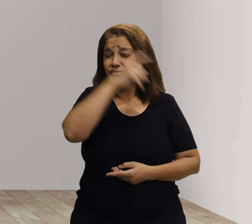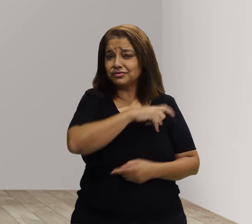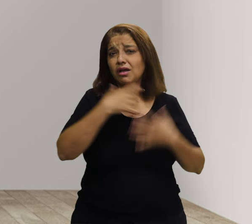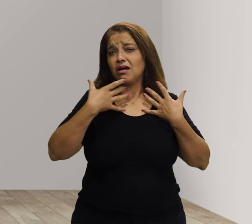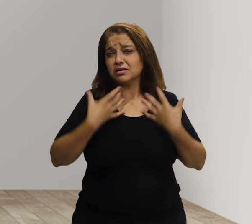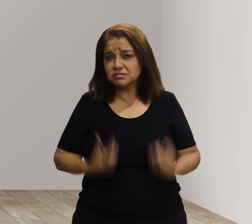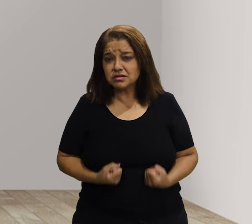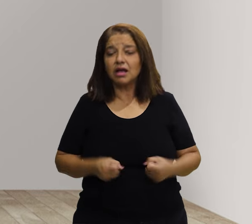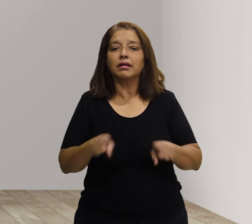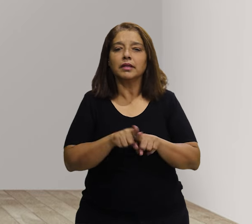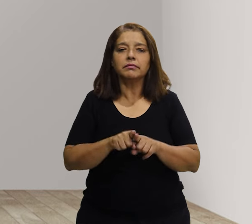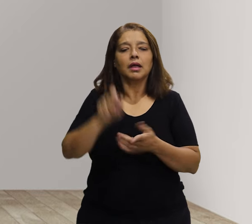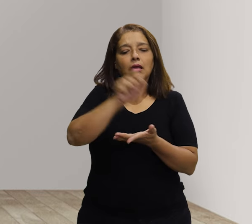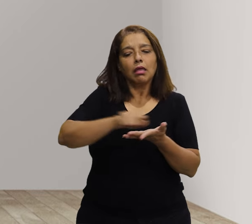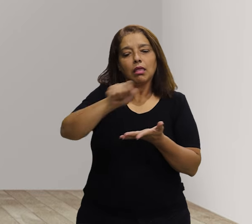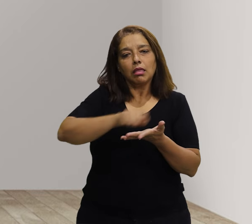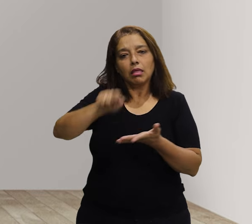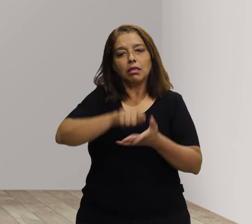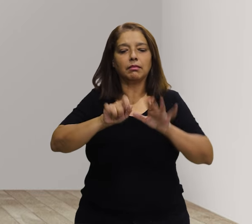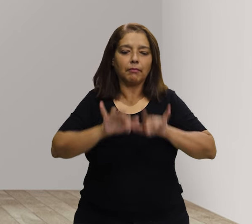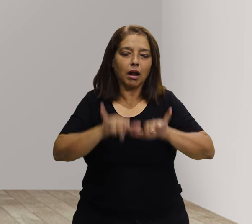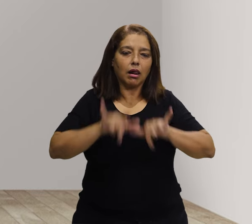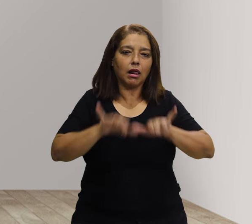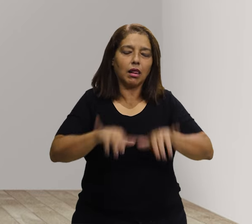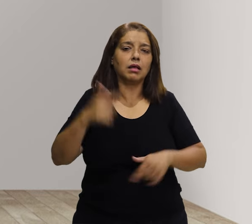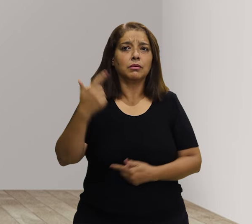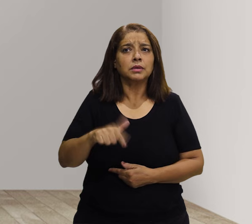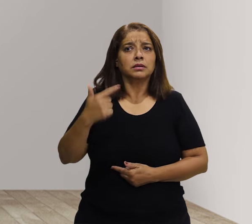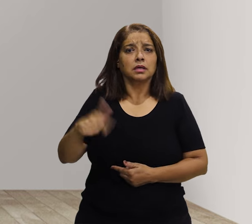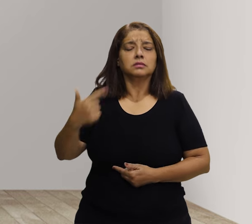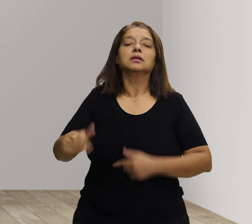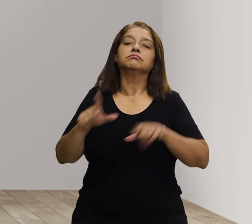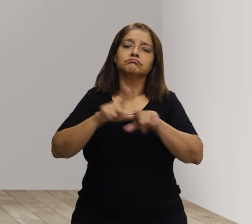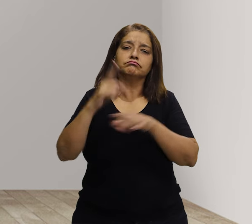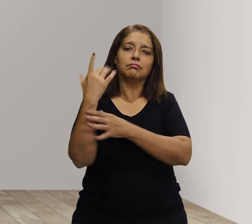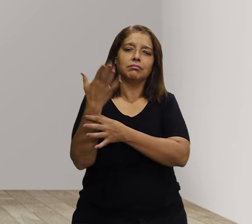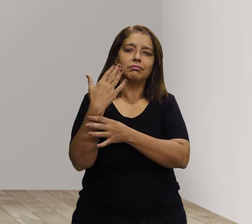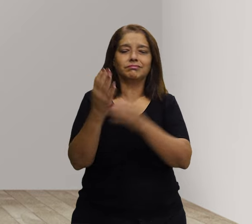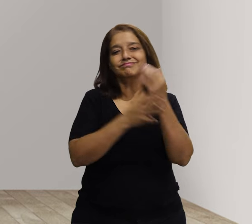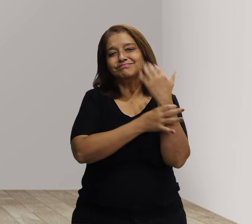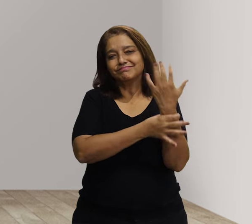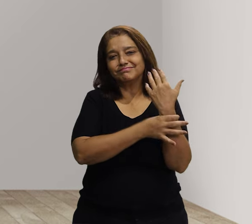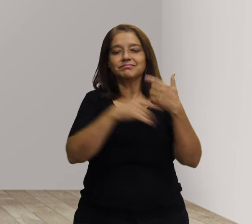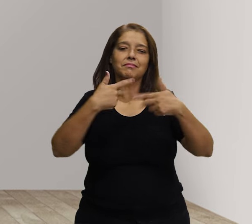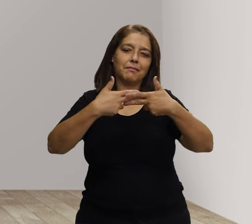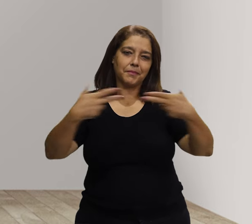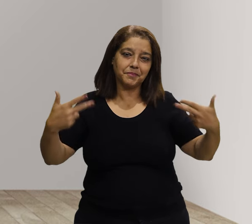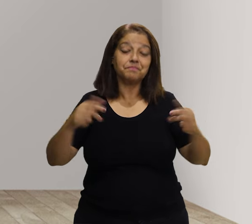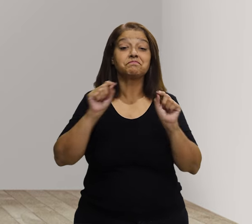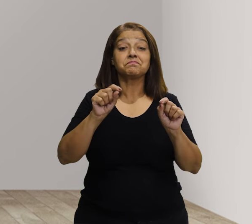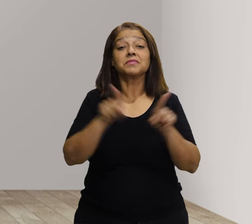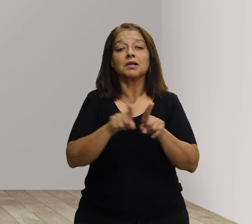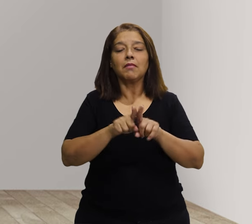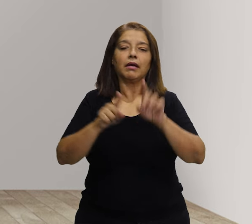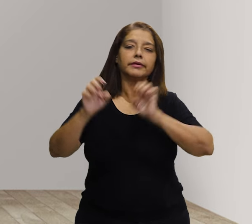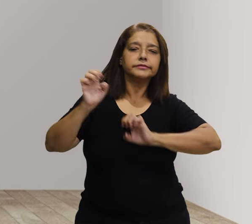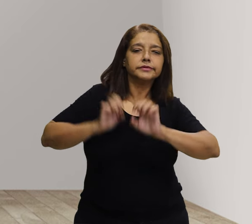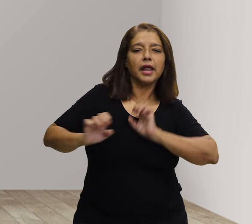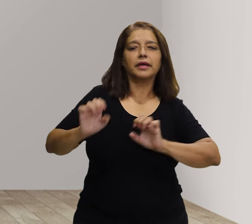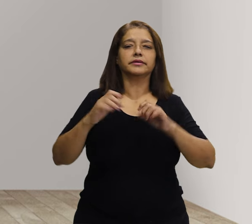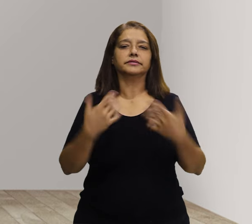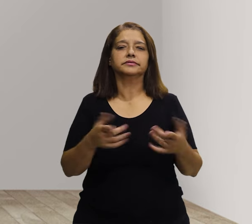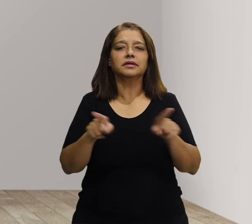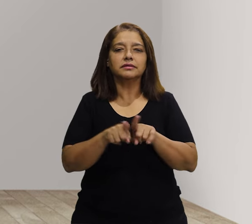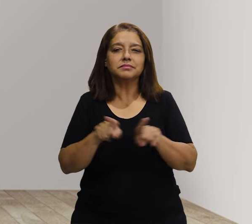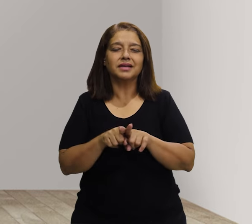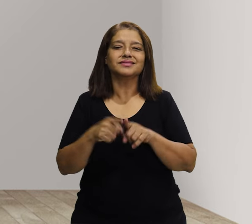Por fim, destacamos os riscos psicossociais, como o estresse, a pressão por resultados, assédio moral e